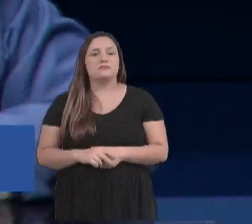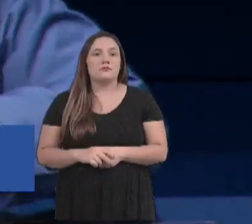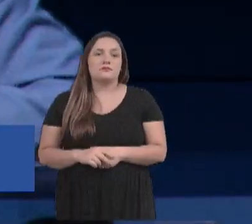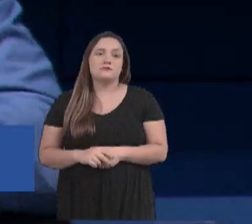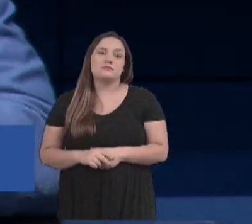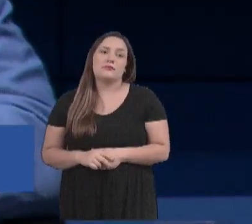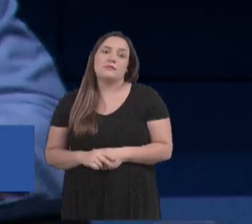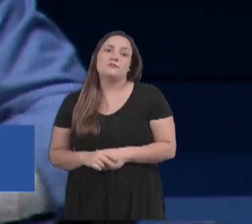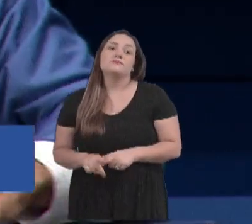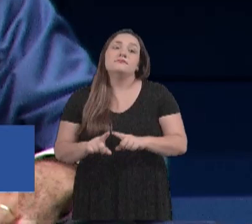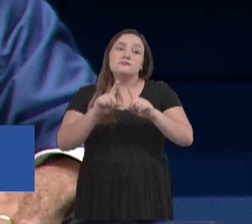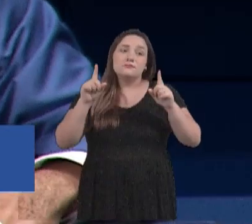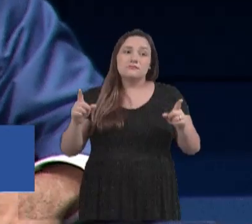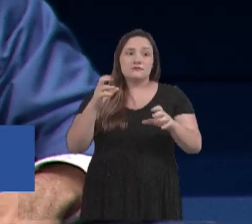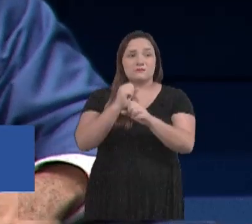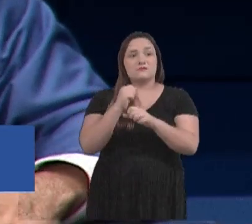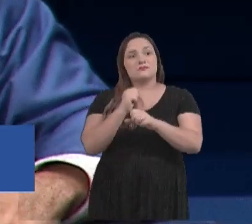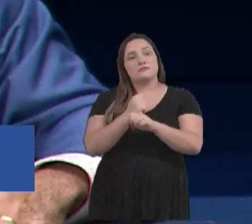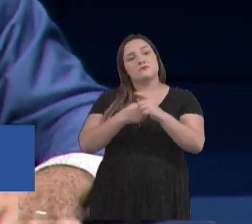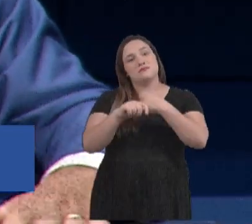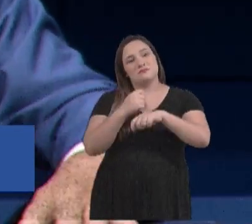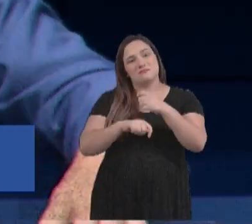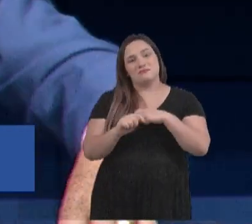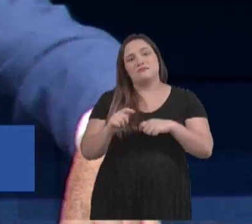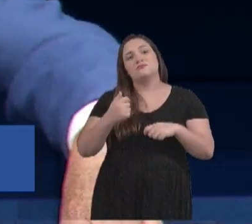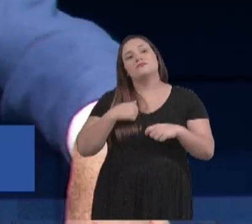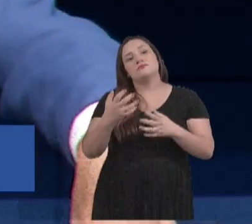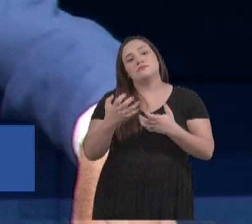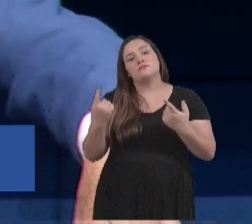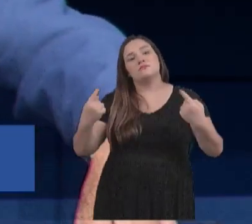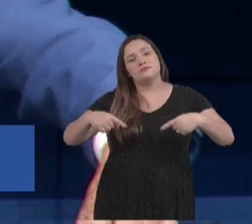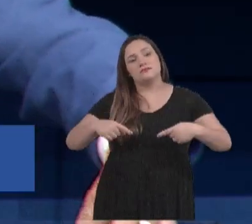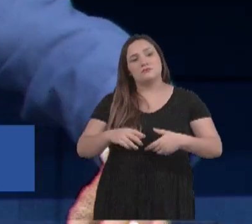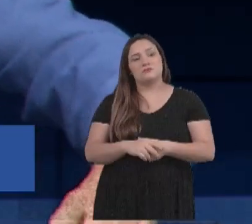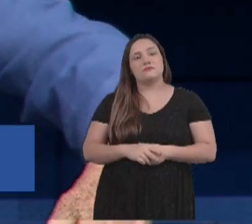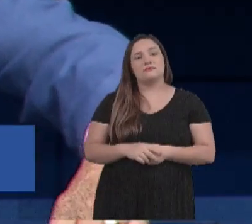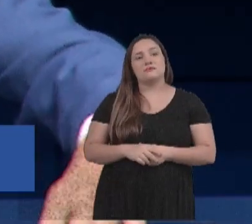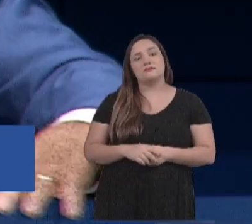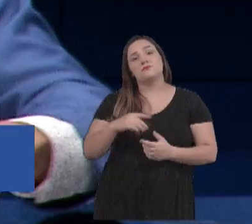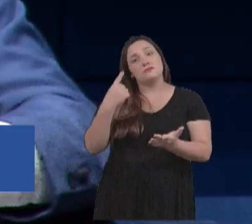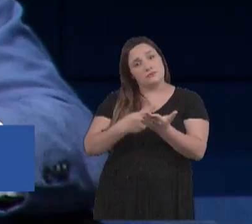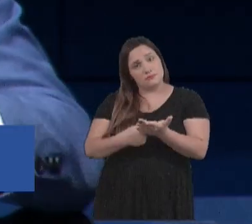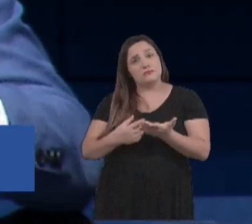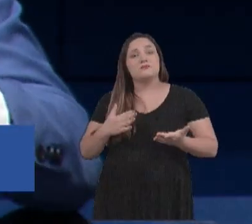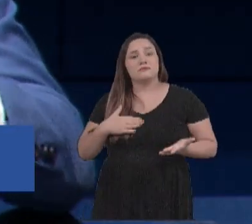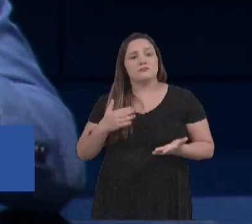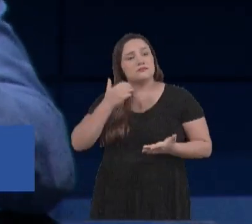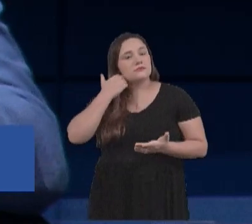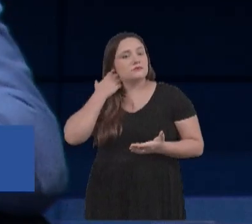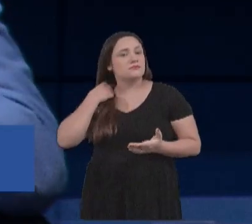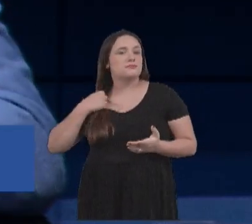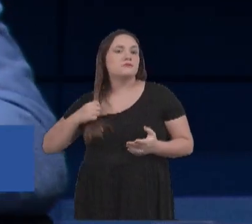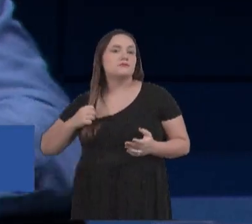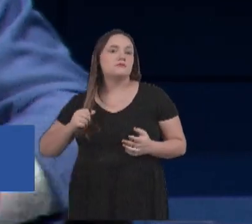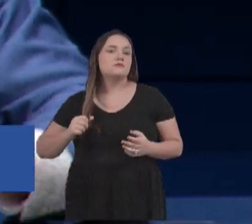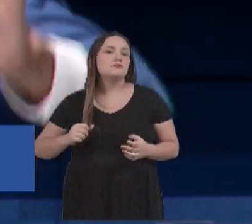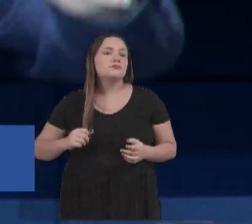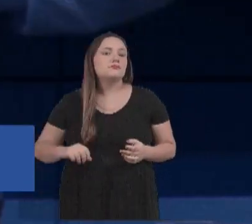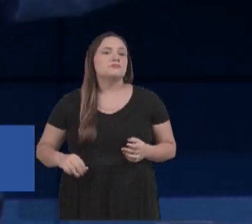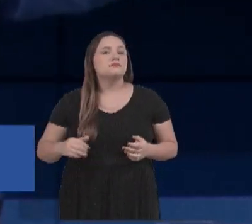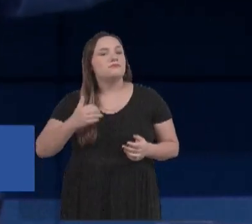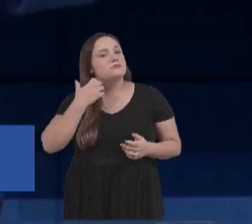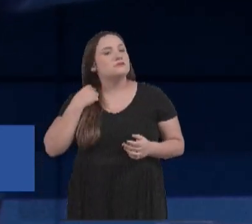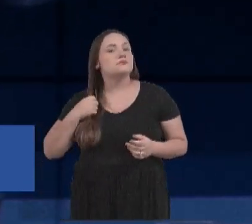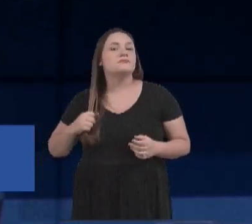tem impacto por causa da base de cálculo, eu tenho um desafio e um compromisso, deputado João Henrique. Os